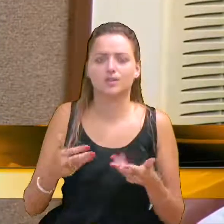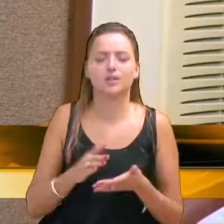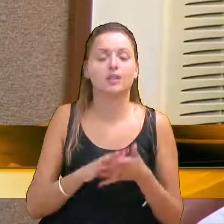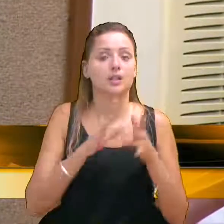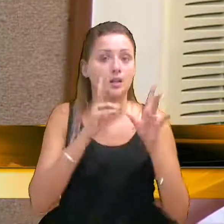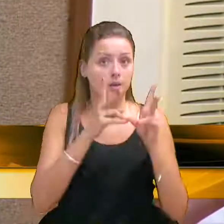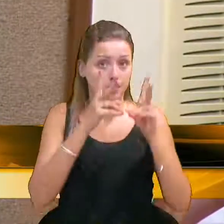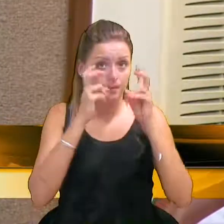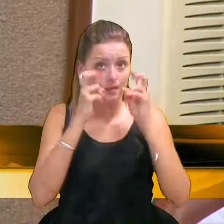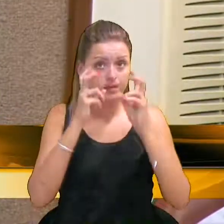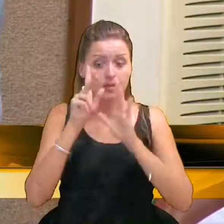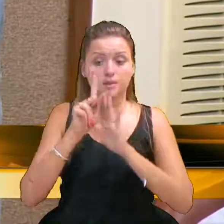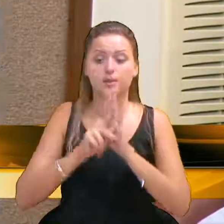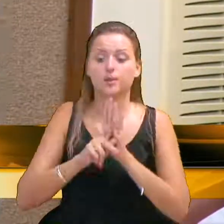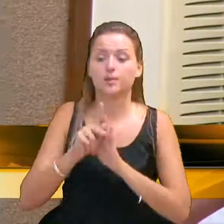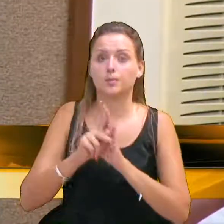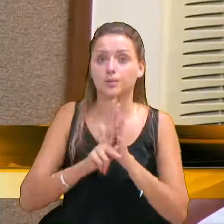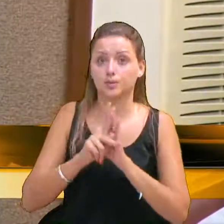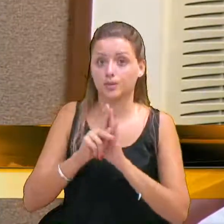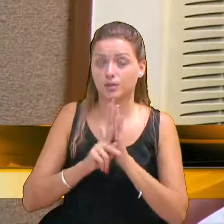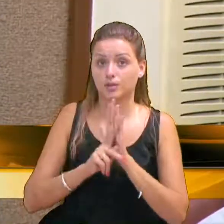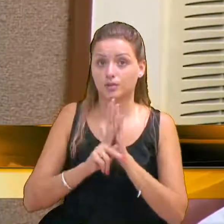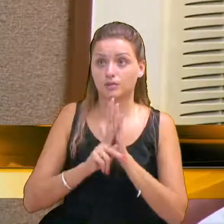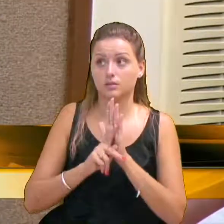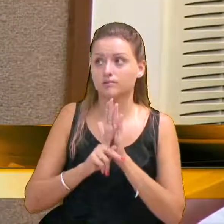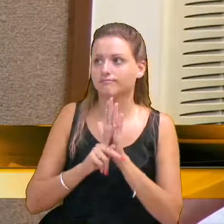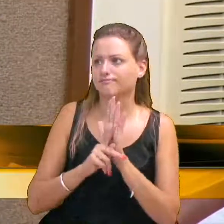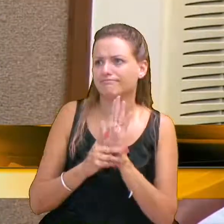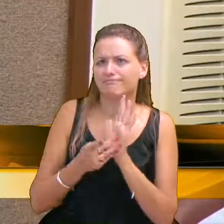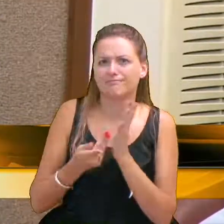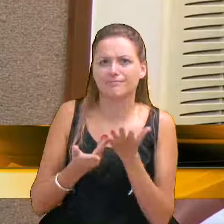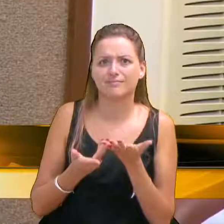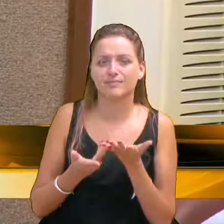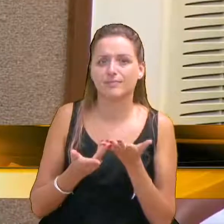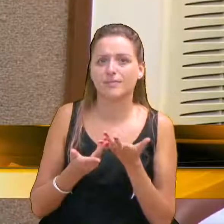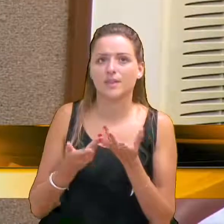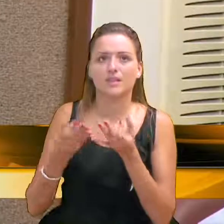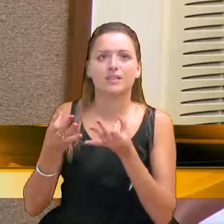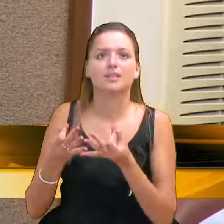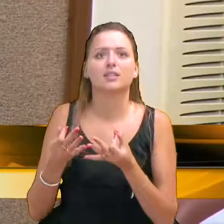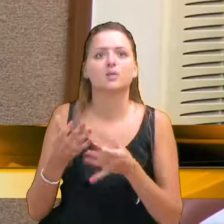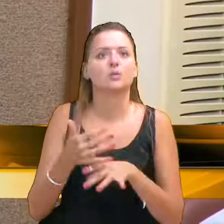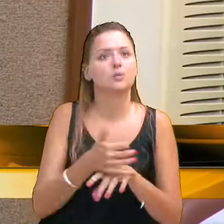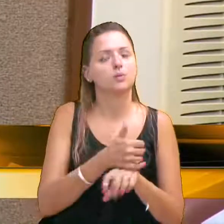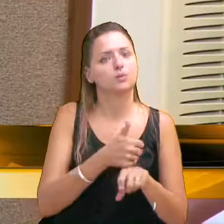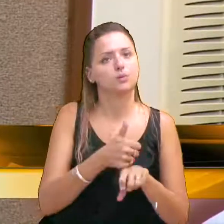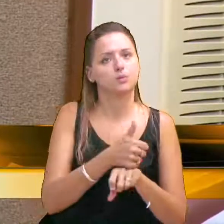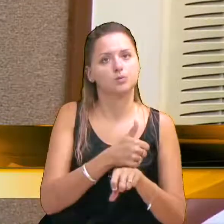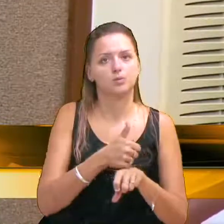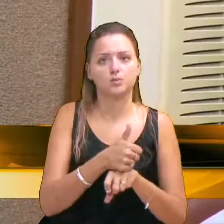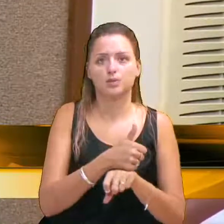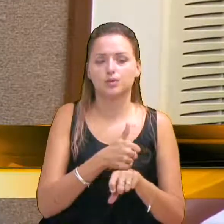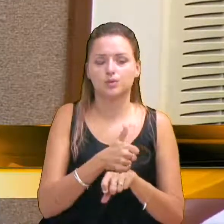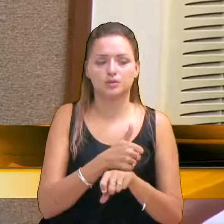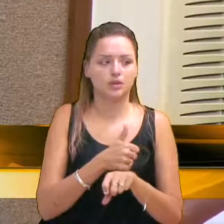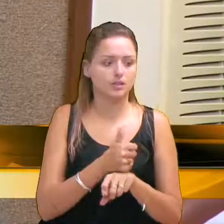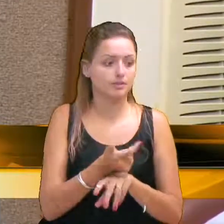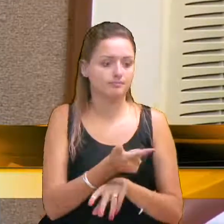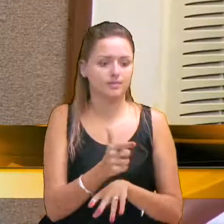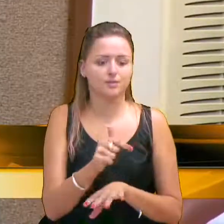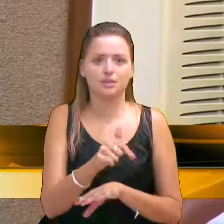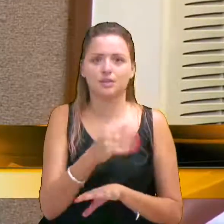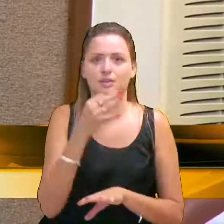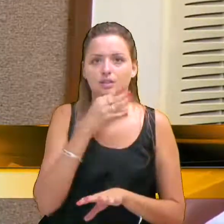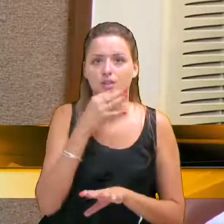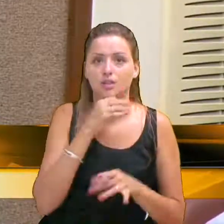percebe que esses projetos, certamente, esses profissionais inexistem aqui na cidade para